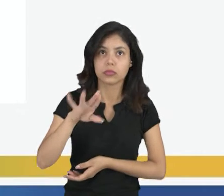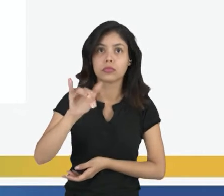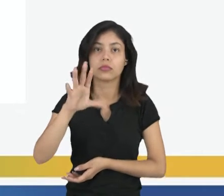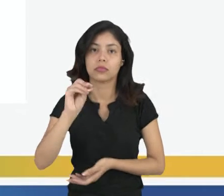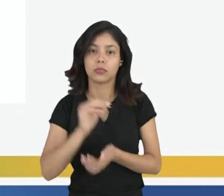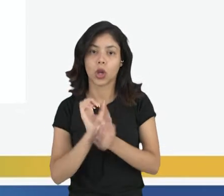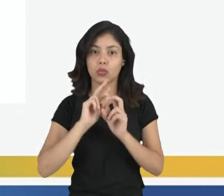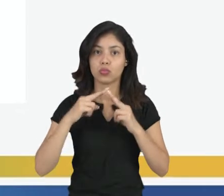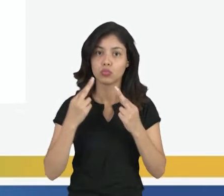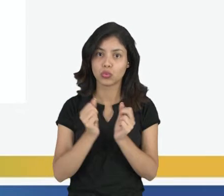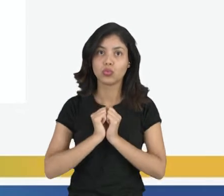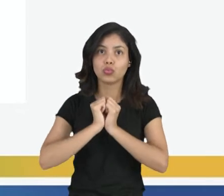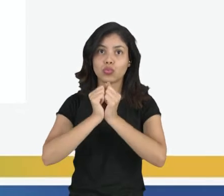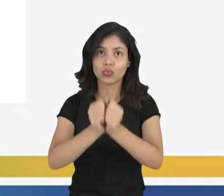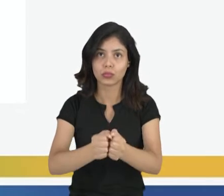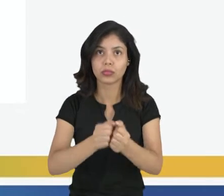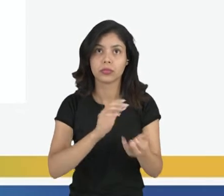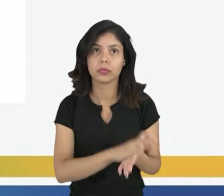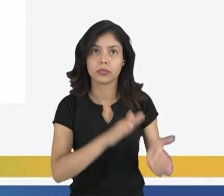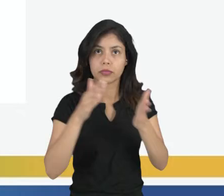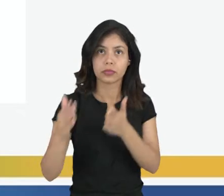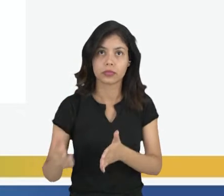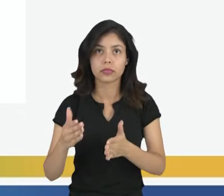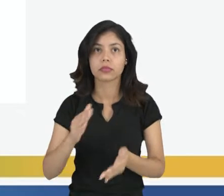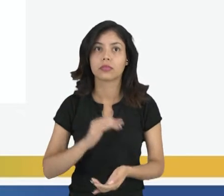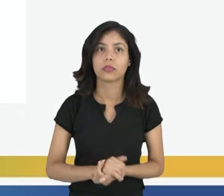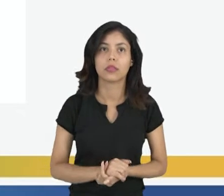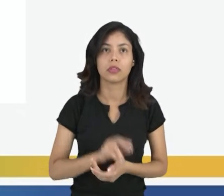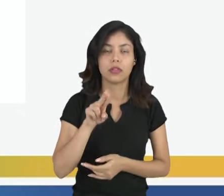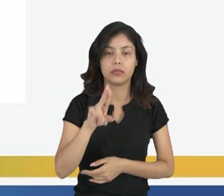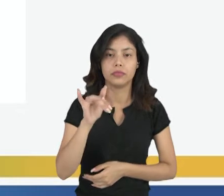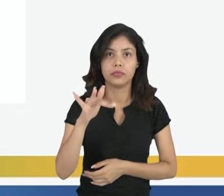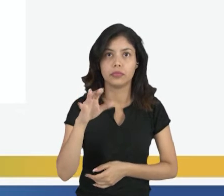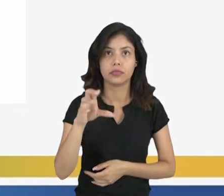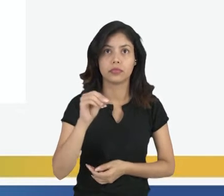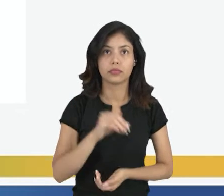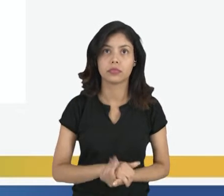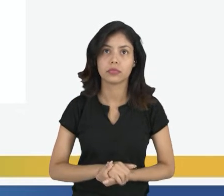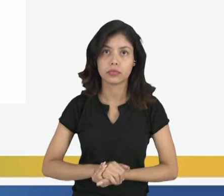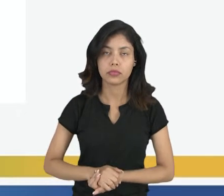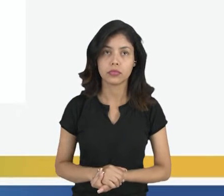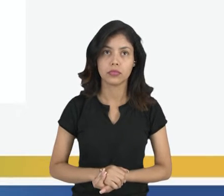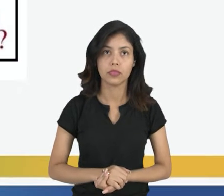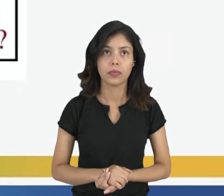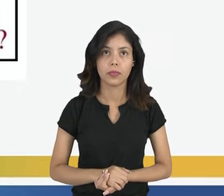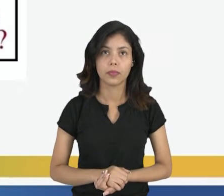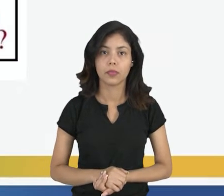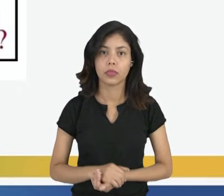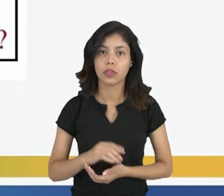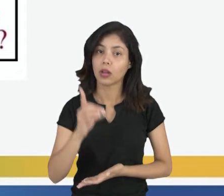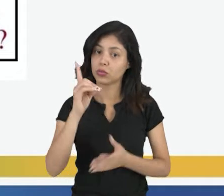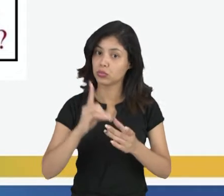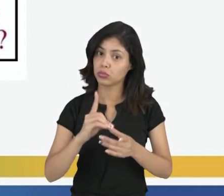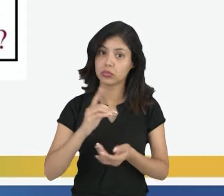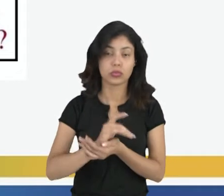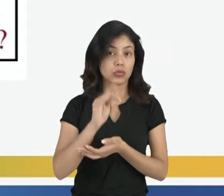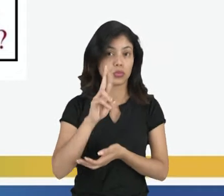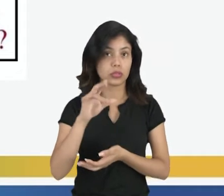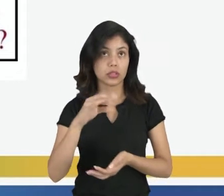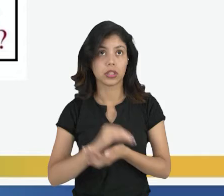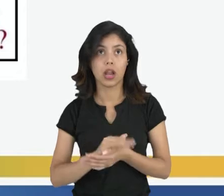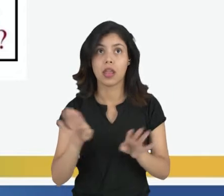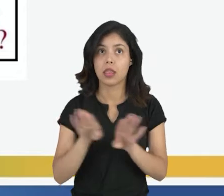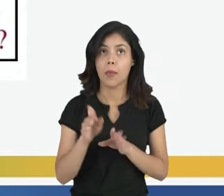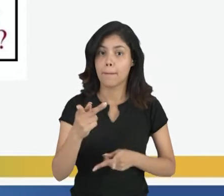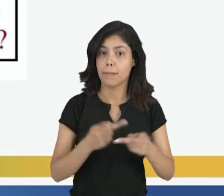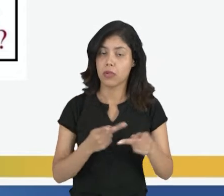desses partidos aí, a partir da União Soviética, né, em contraponto aí à doutrina Truman. O Plano